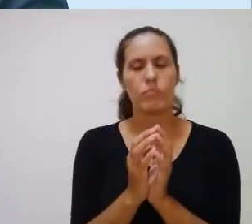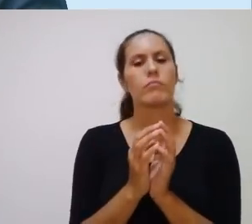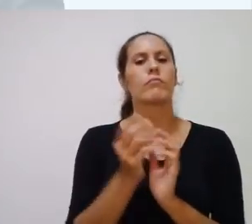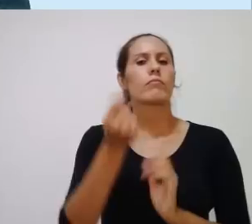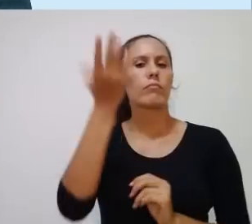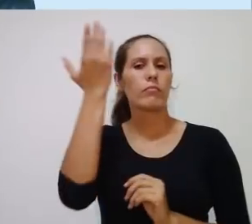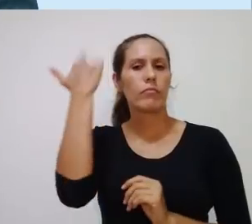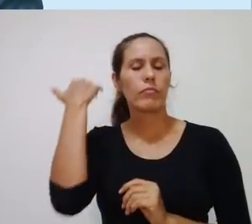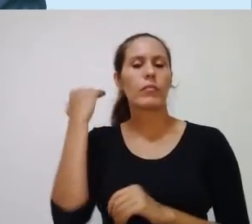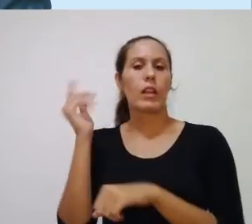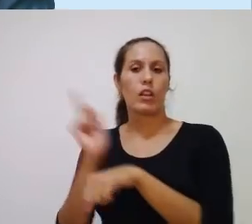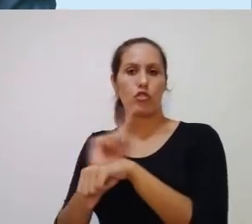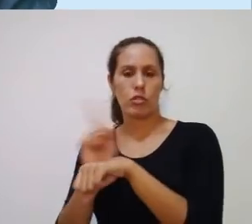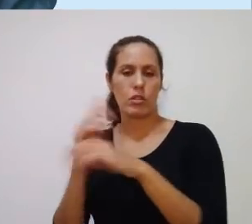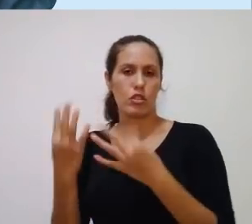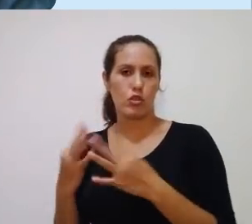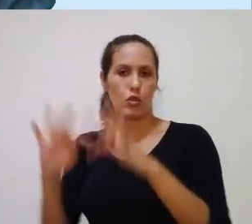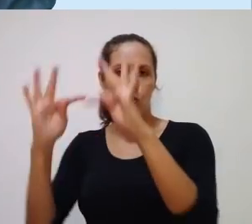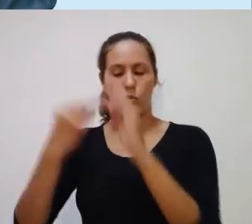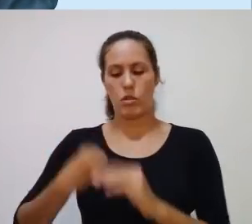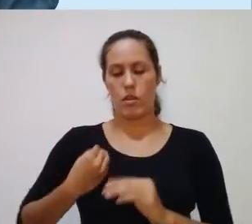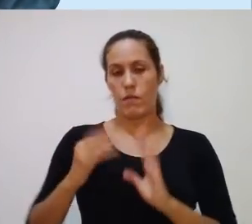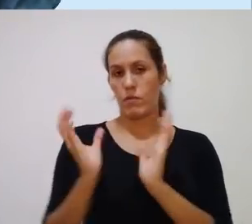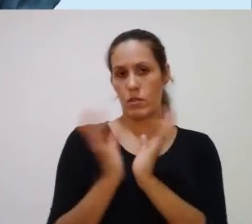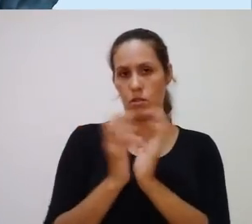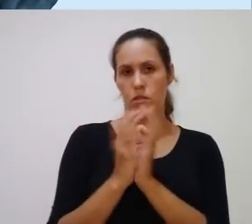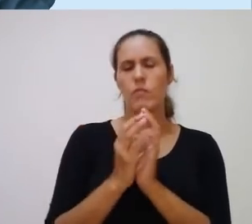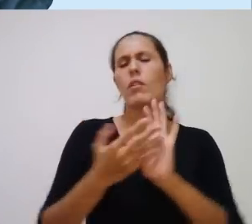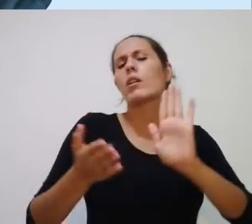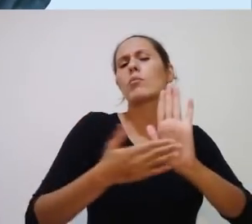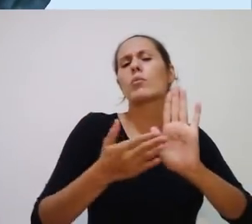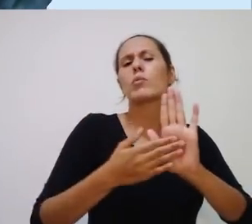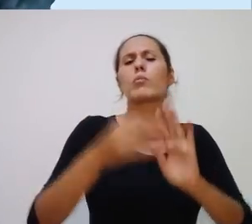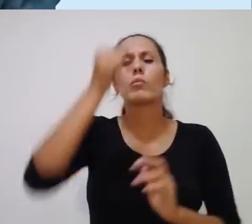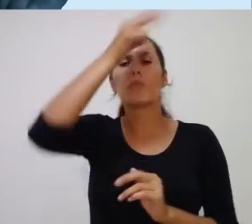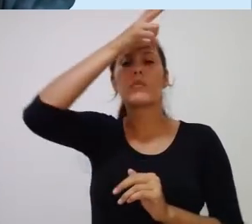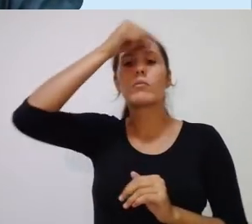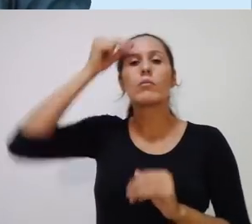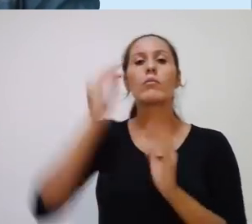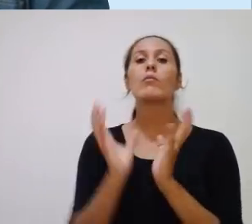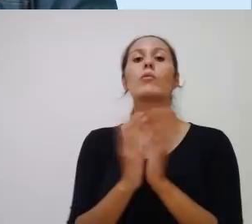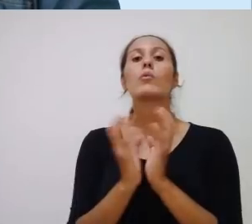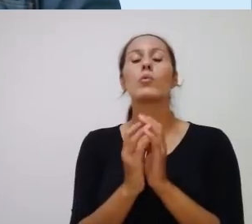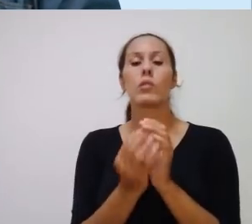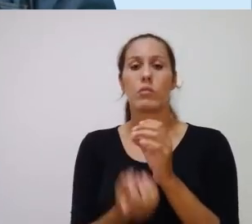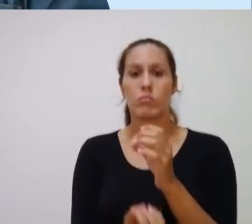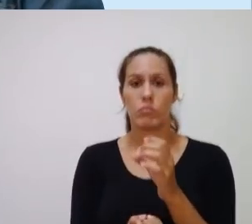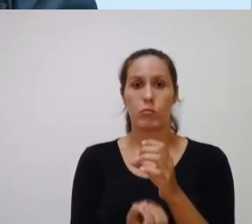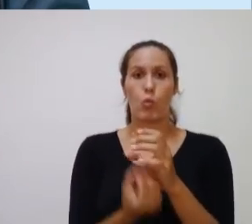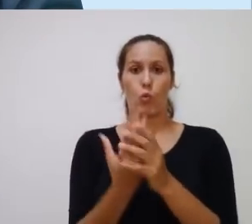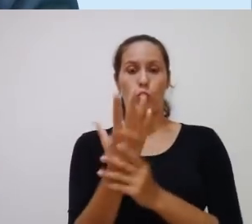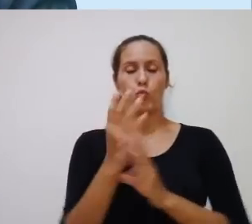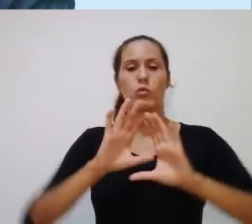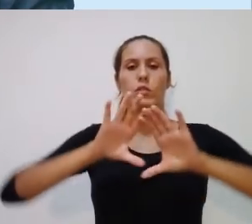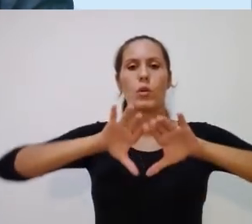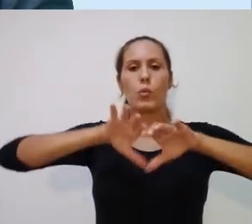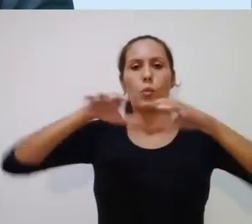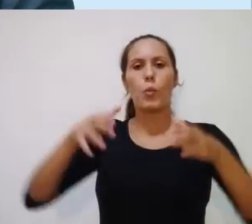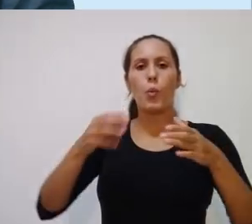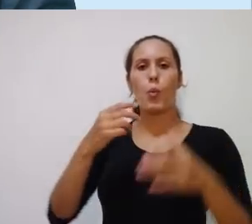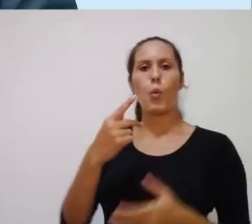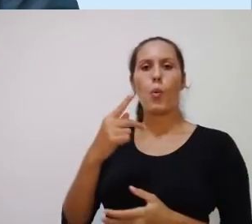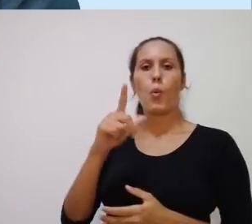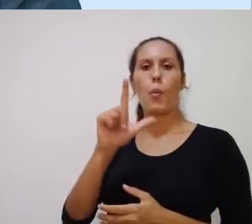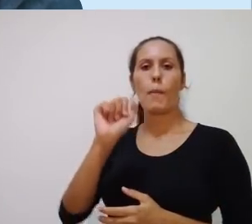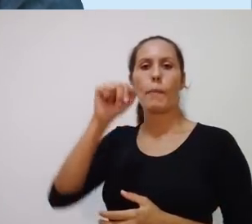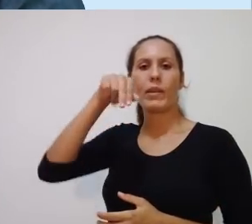de Recife. Ele tinha proposto à Prefeitura do Recife a construção de um planetário para servir de laboratório para